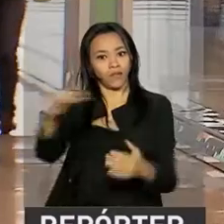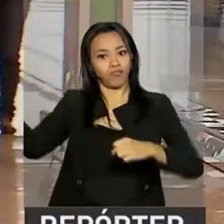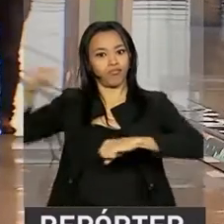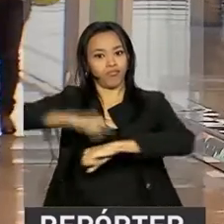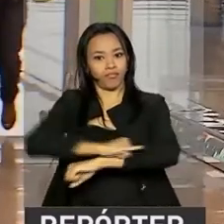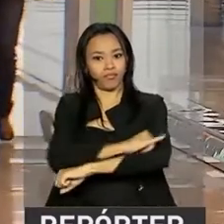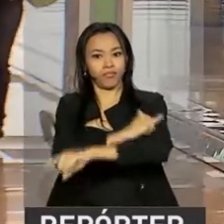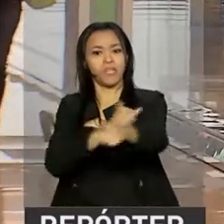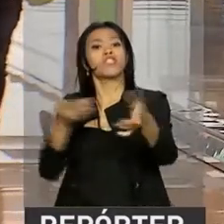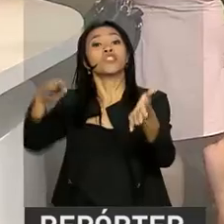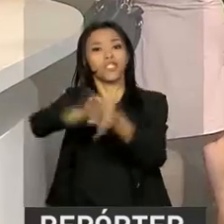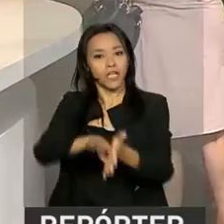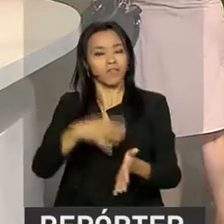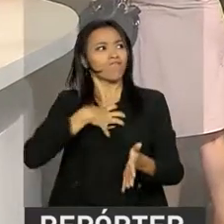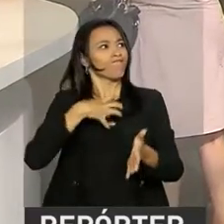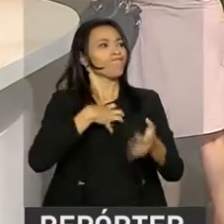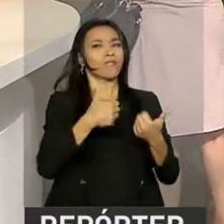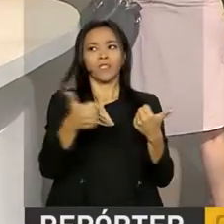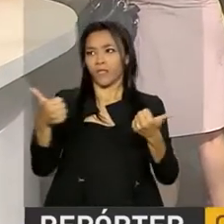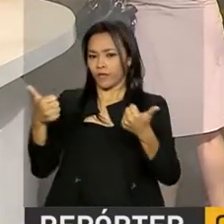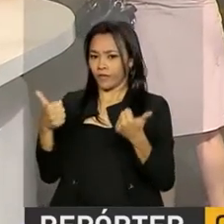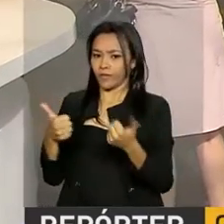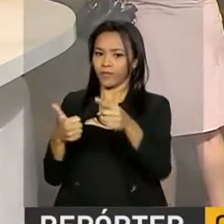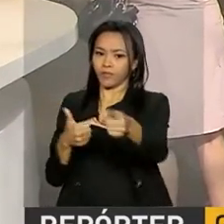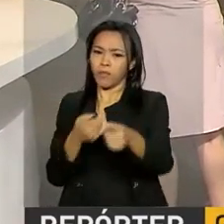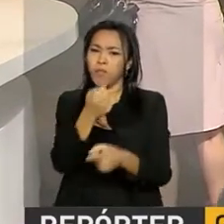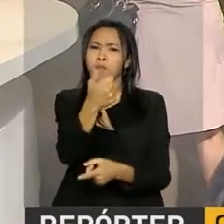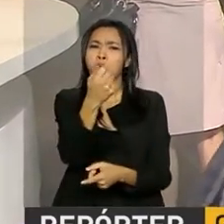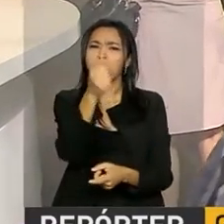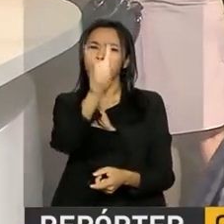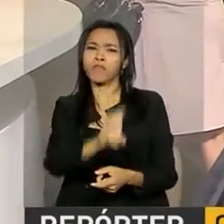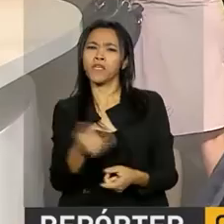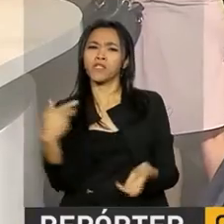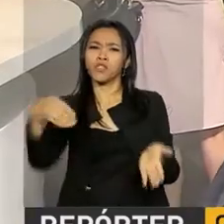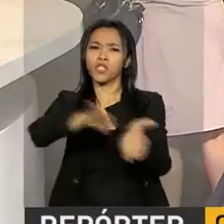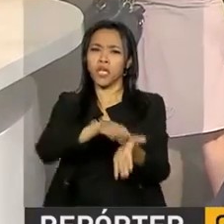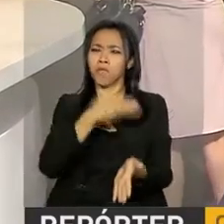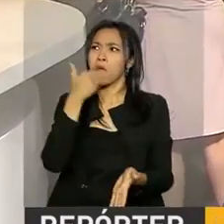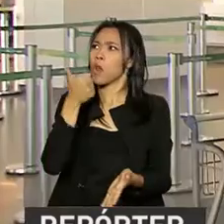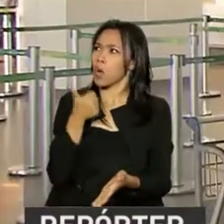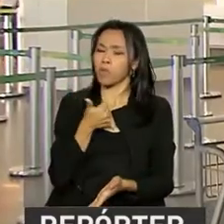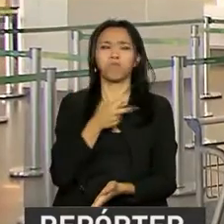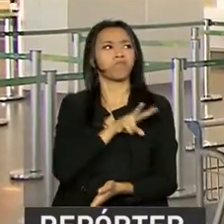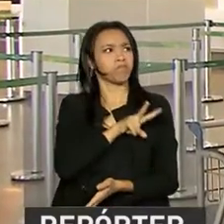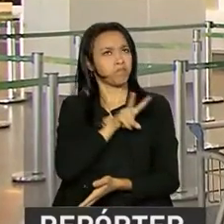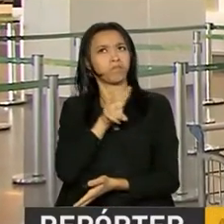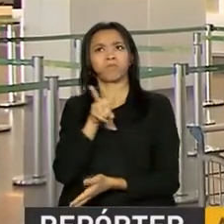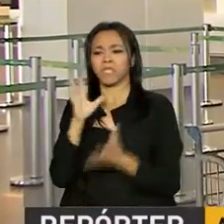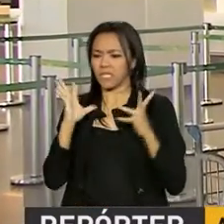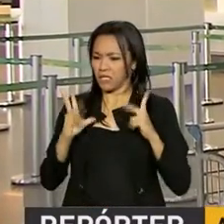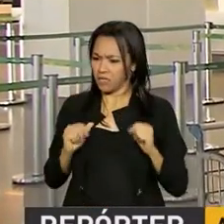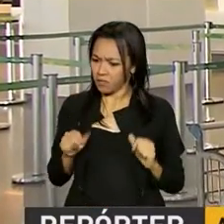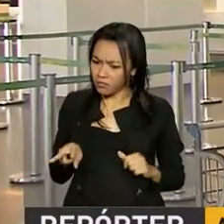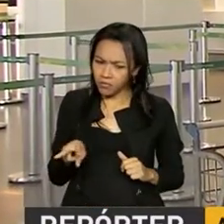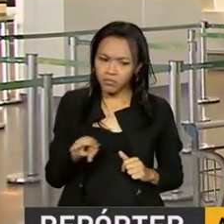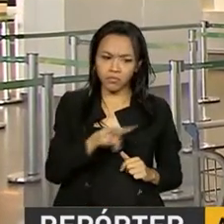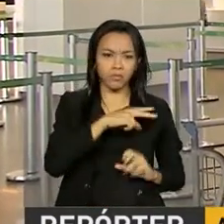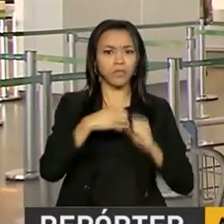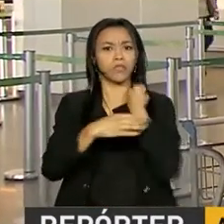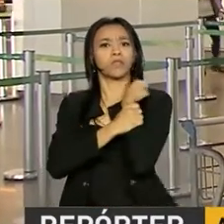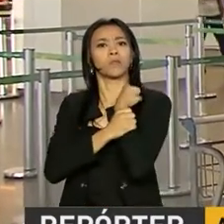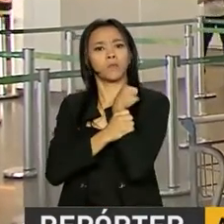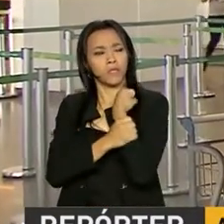lá explica por quê. Pelas poucas vezes que eu já estive aqui, uma melhora significativa. Na limpeza,